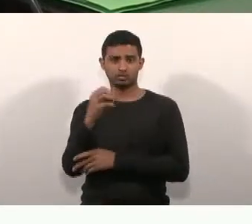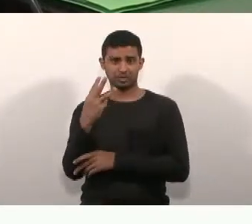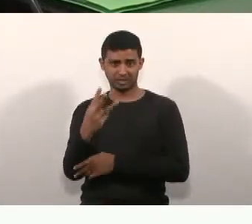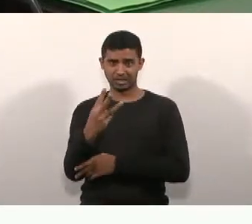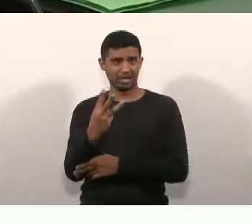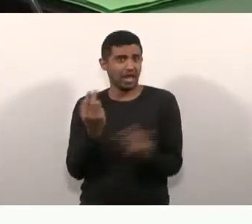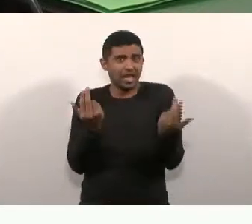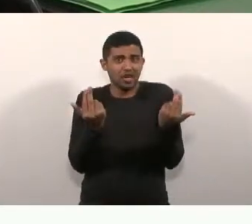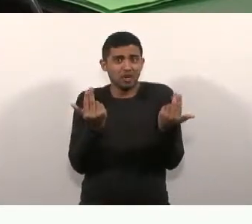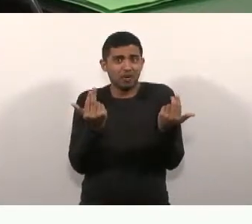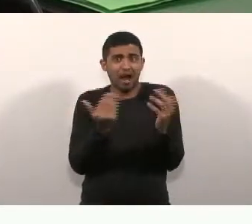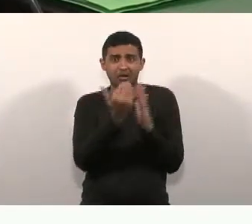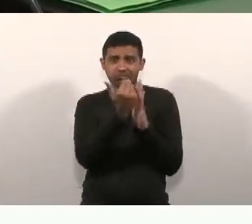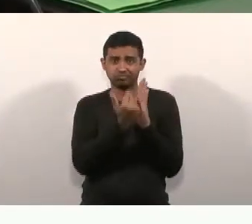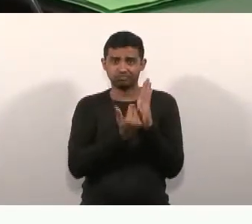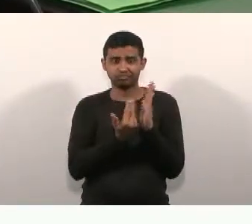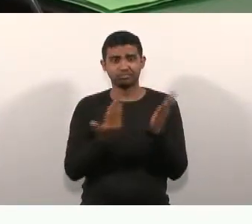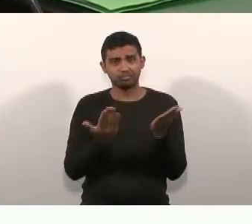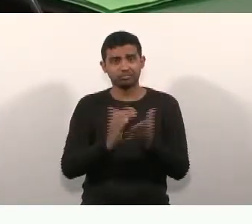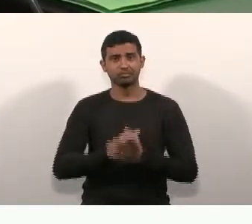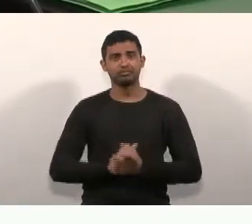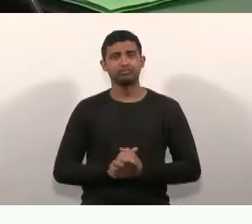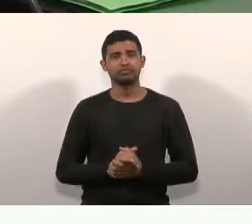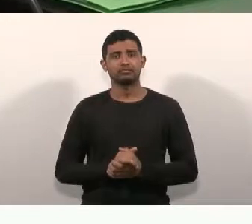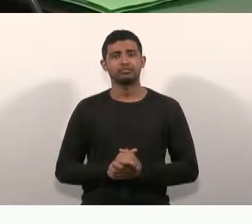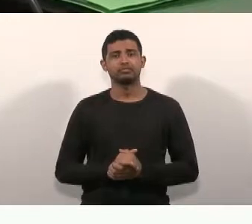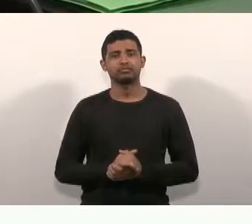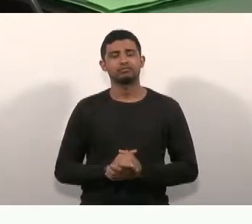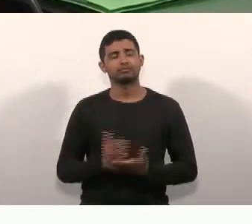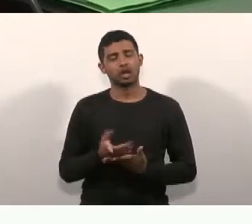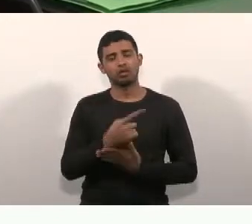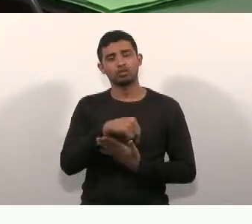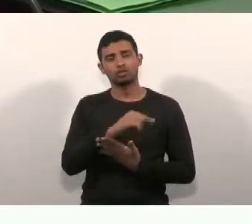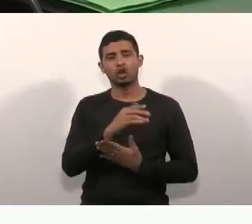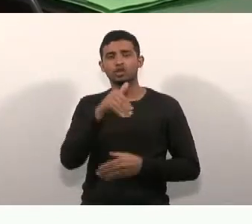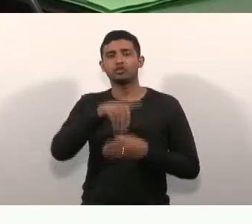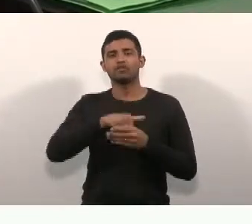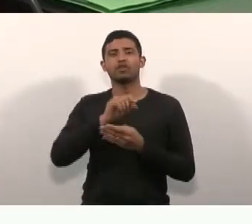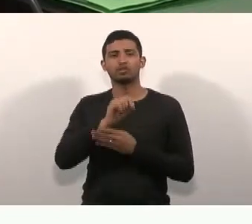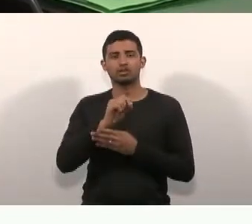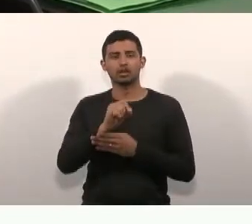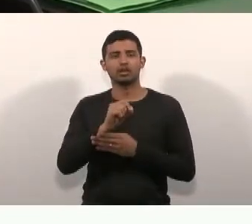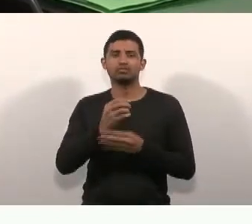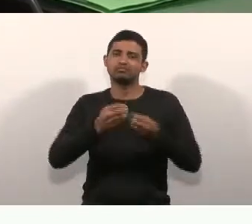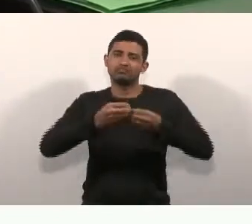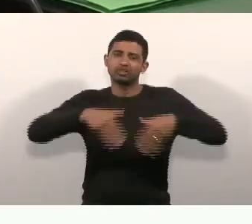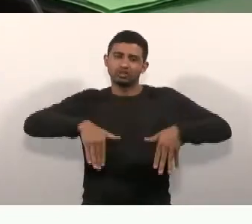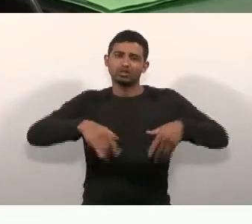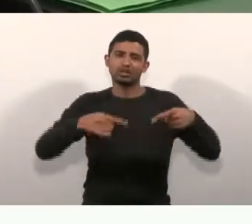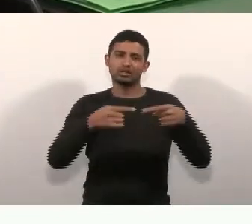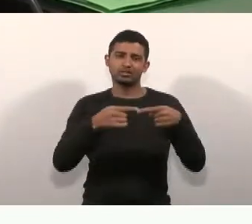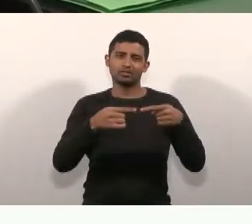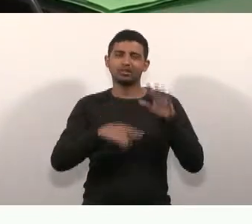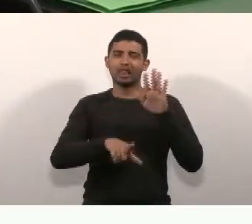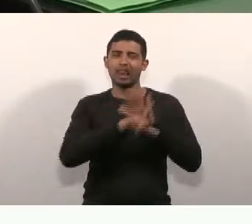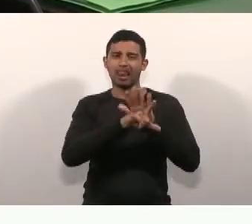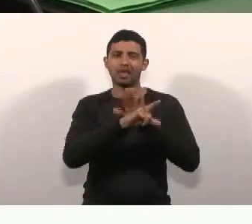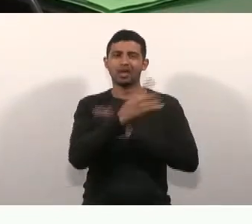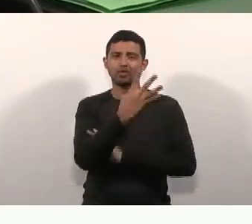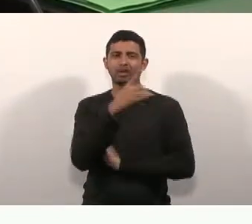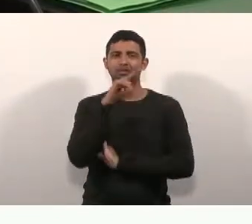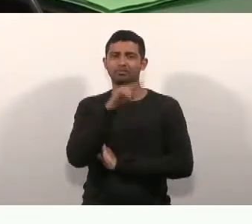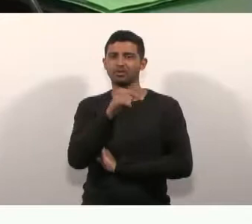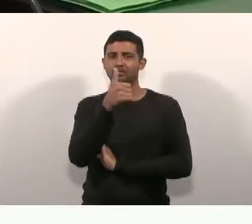teor. Enfim, então, apesar de ser meritória a iniciativa, nosso voto é pela prejudicabilidade em função da Lei 4.129 em vigor